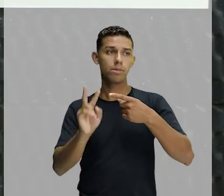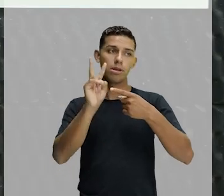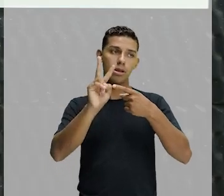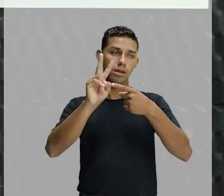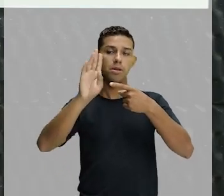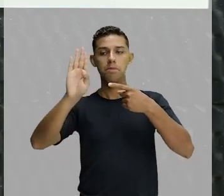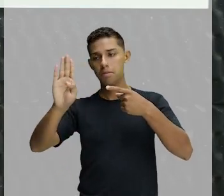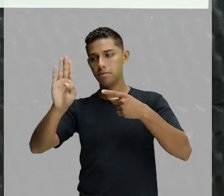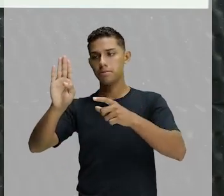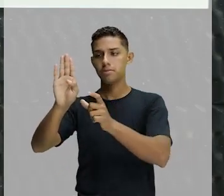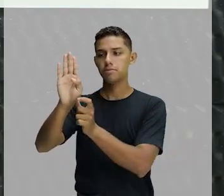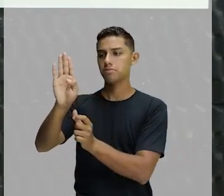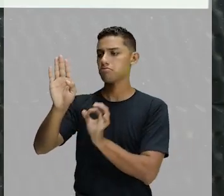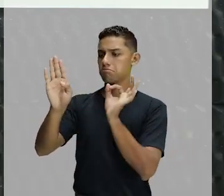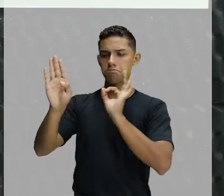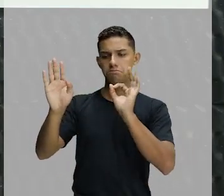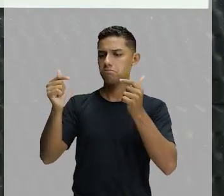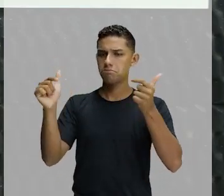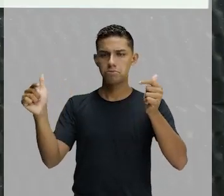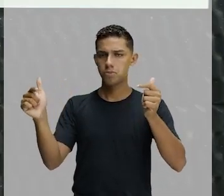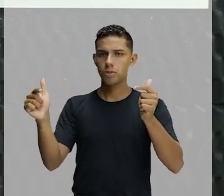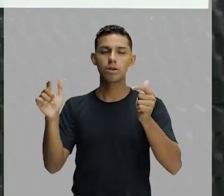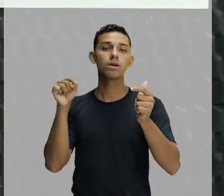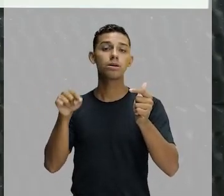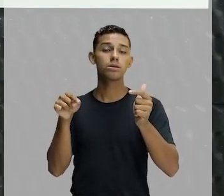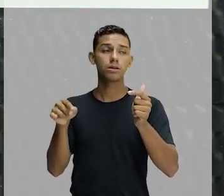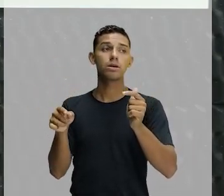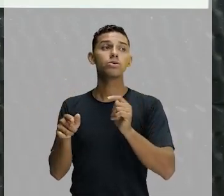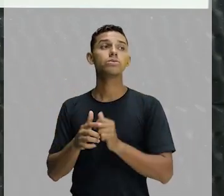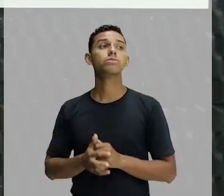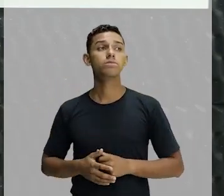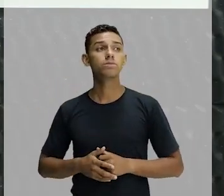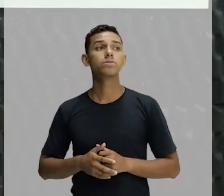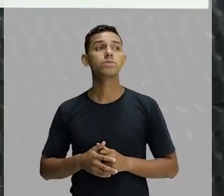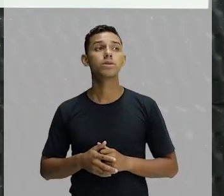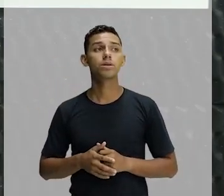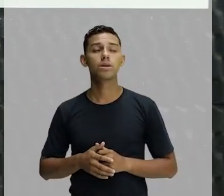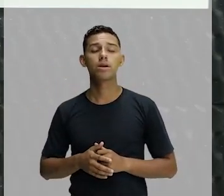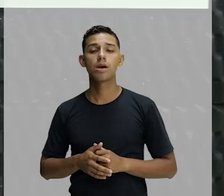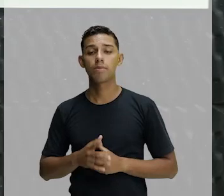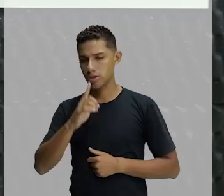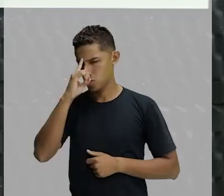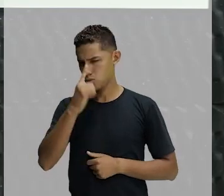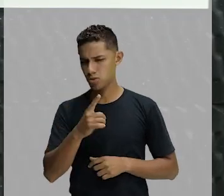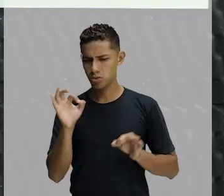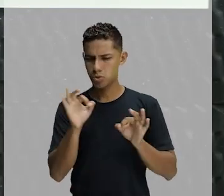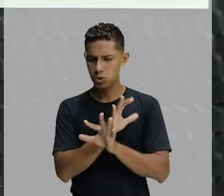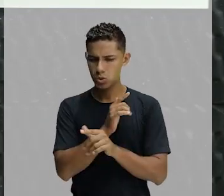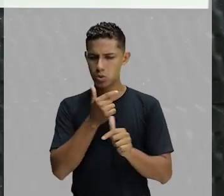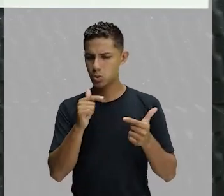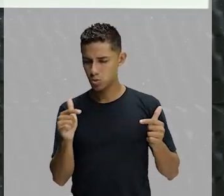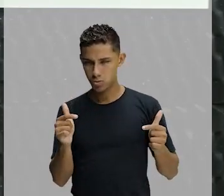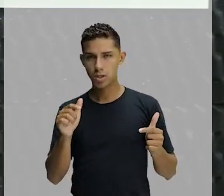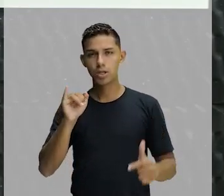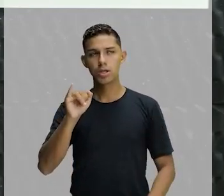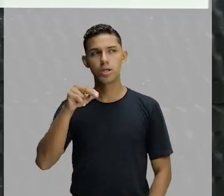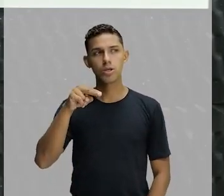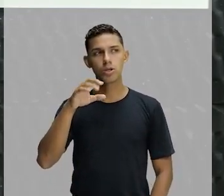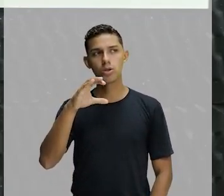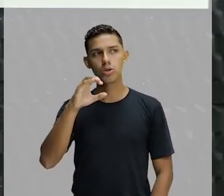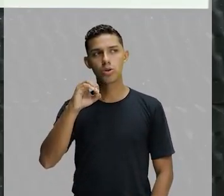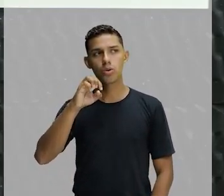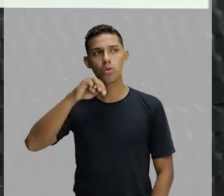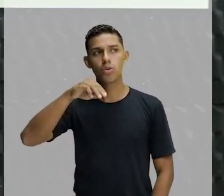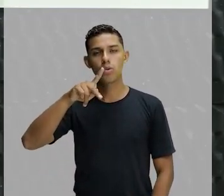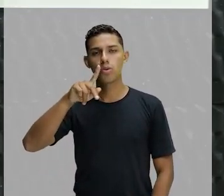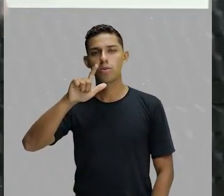que vai ser uma contribuição parcial, uma dominância incompleta. Ok? Agora, o que seria a